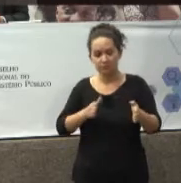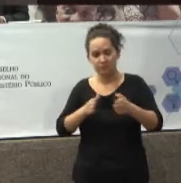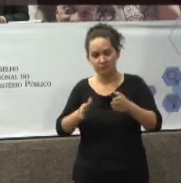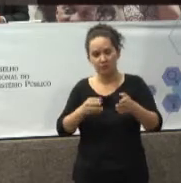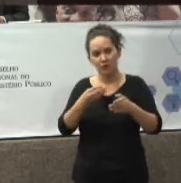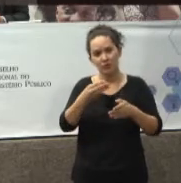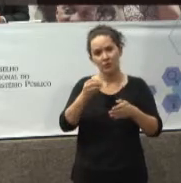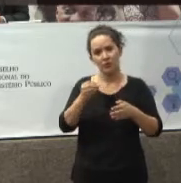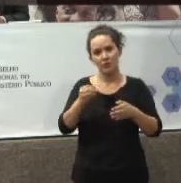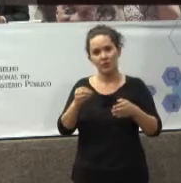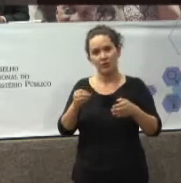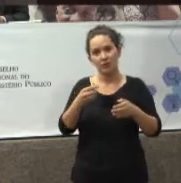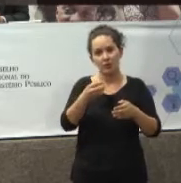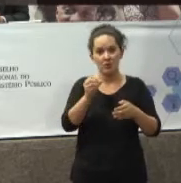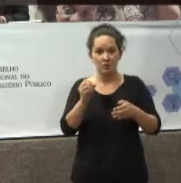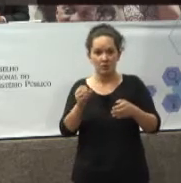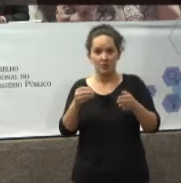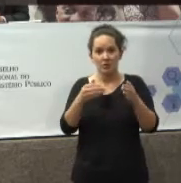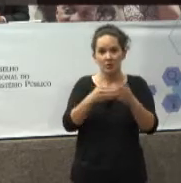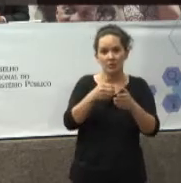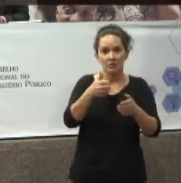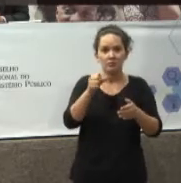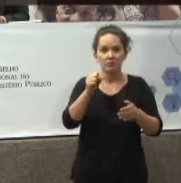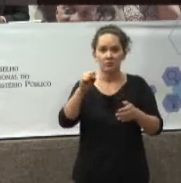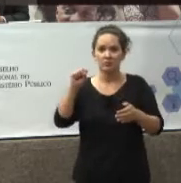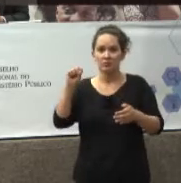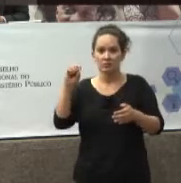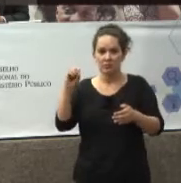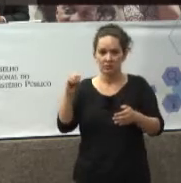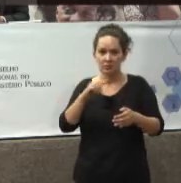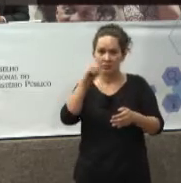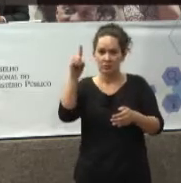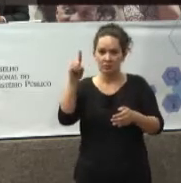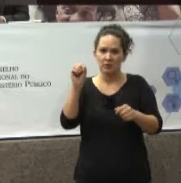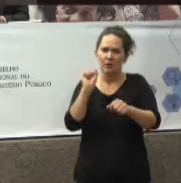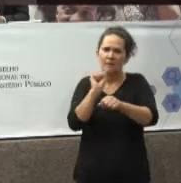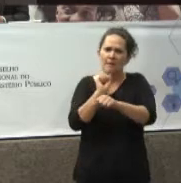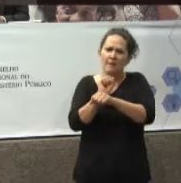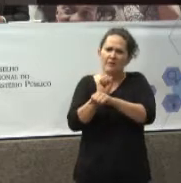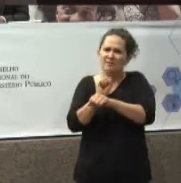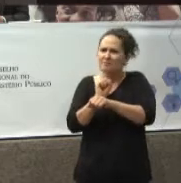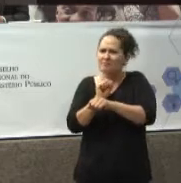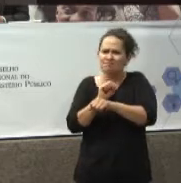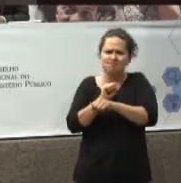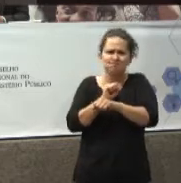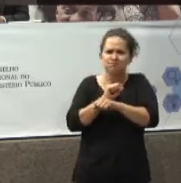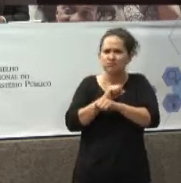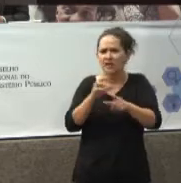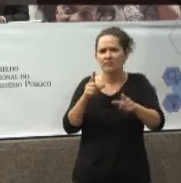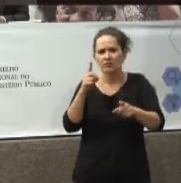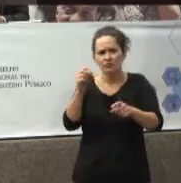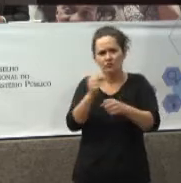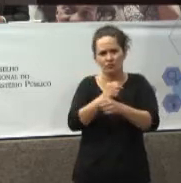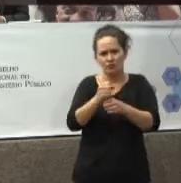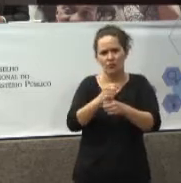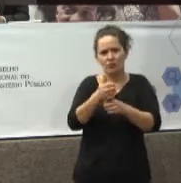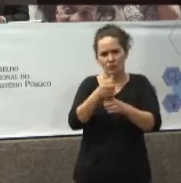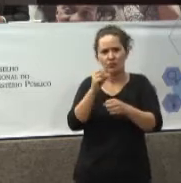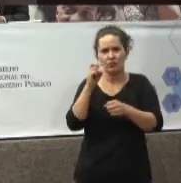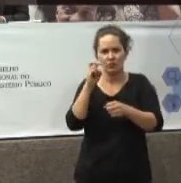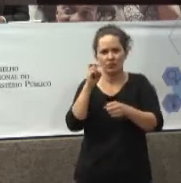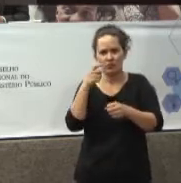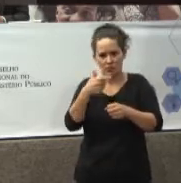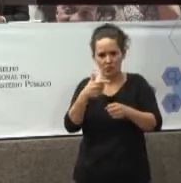60 180 dias e um prazo máximo de espera de dois meses de dor de um ano 12 meses em portugal